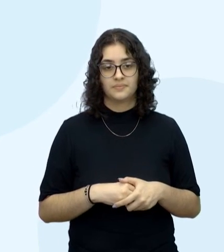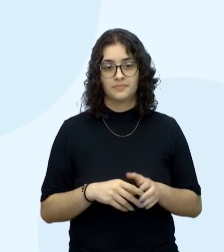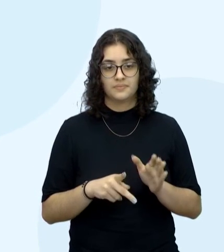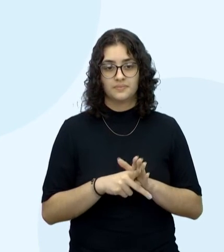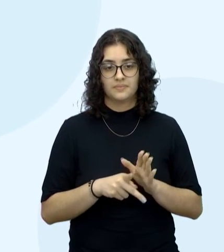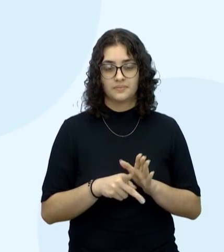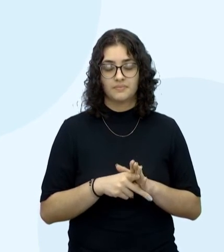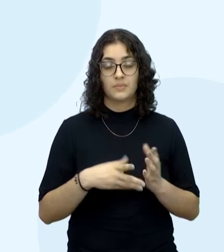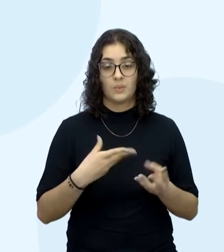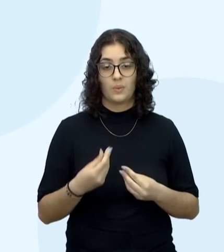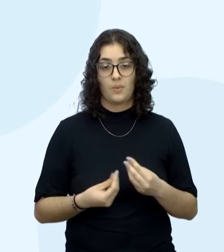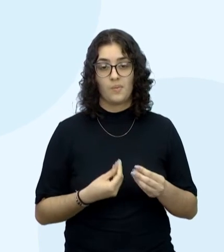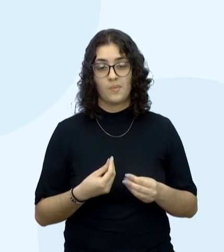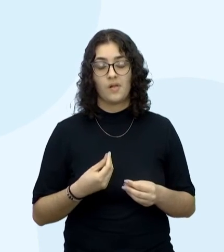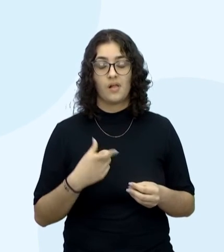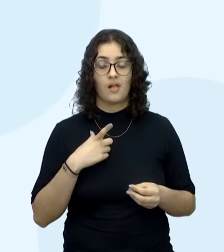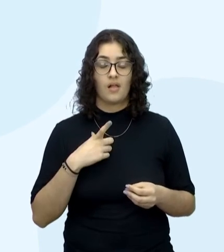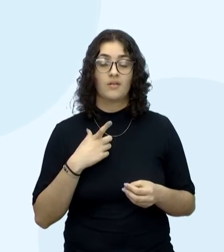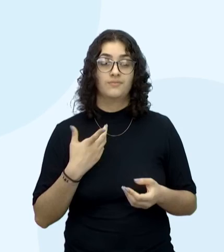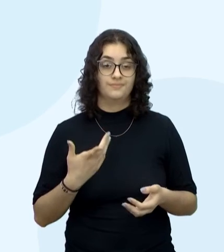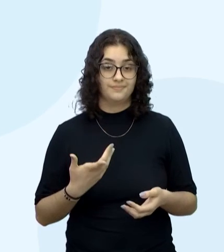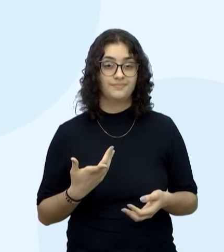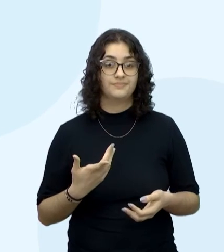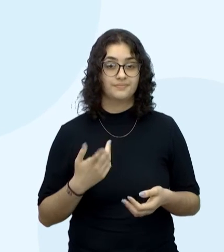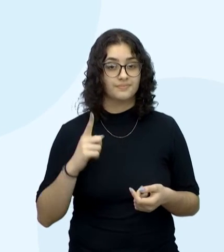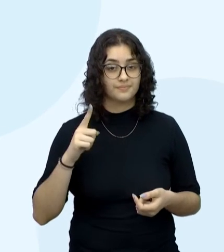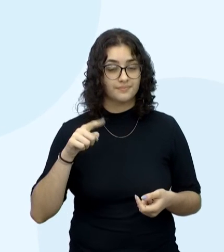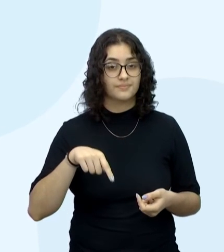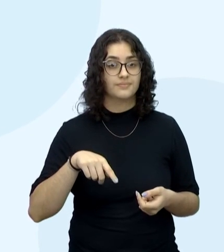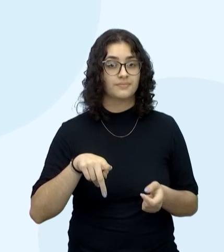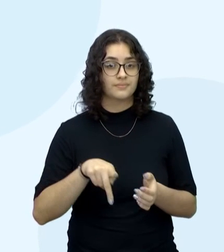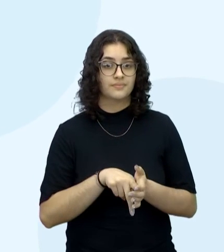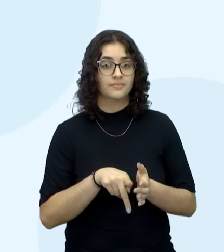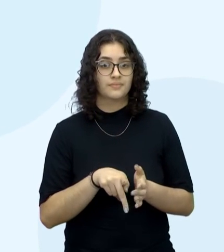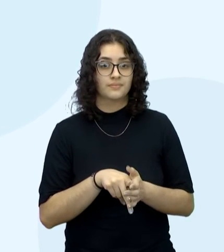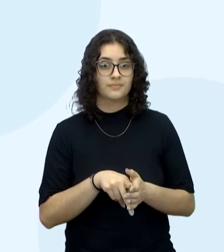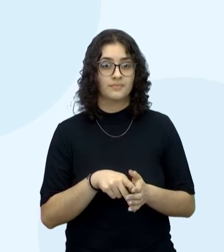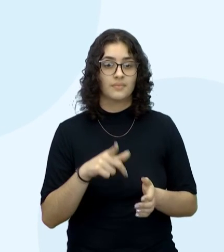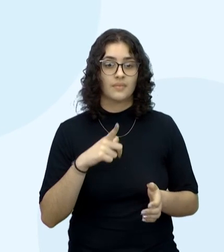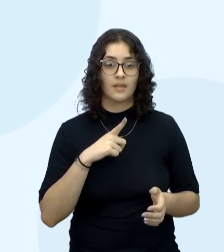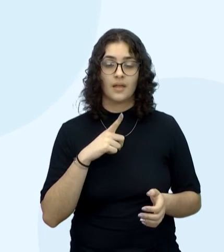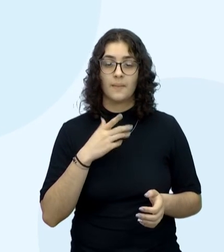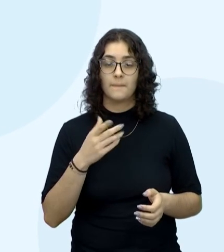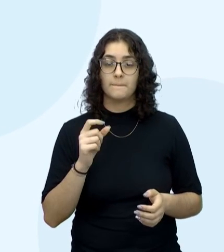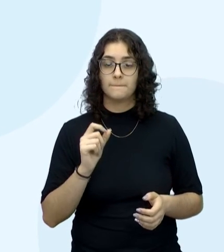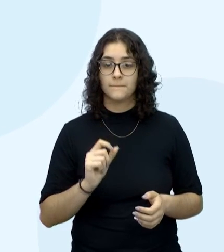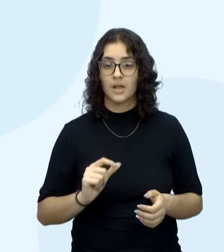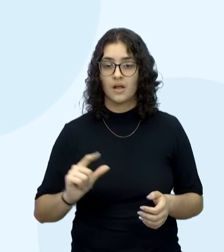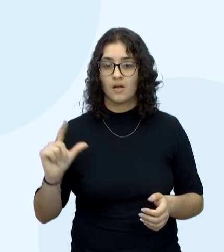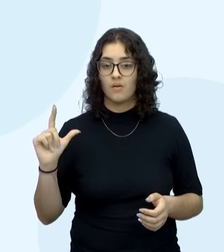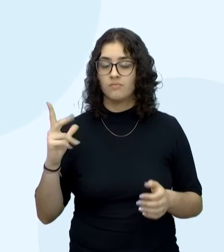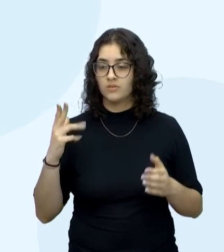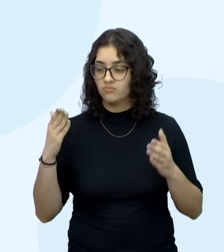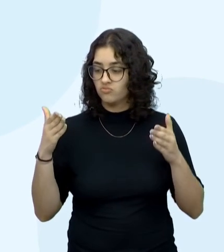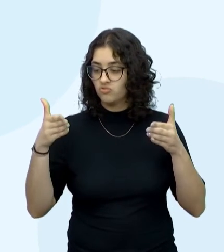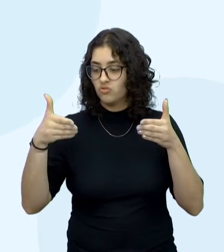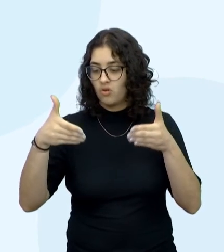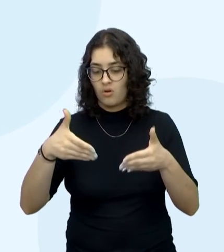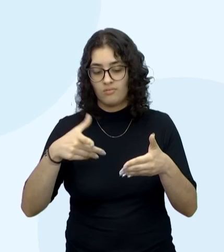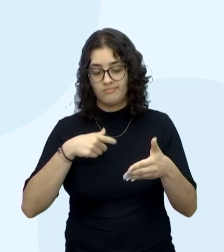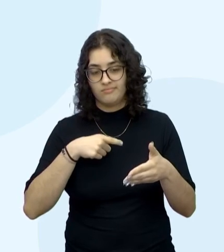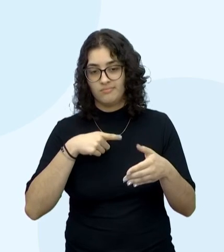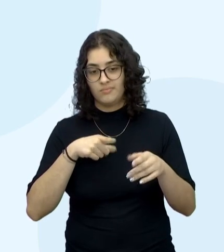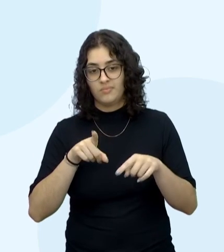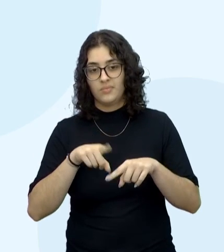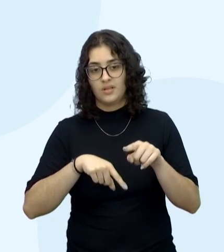para o outro ao longo da teia alimentar. Assim, os predadores de topo têm maiores concentrações dessas